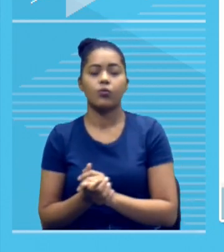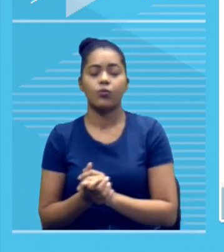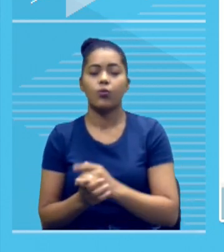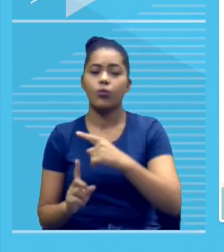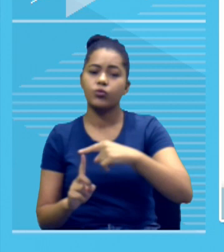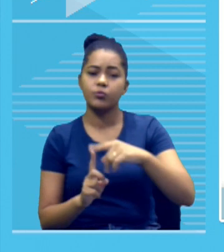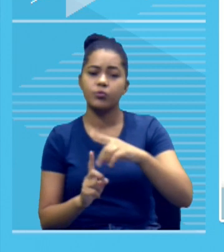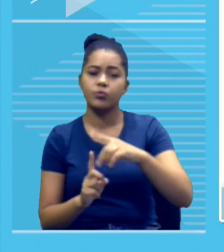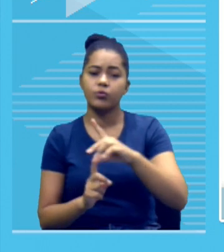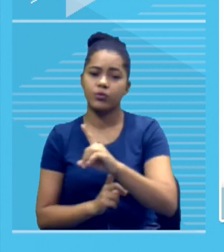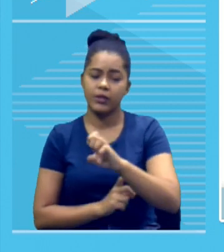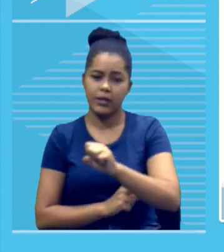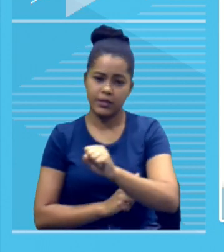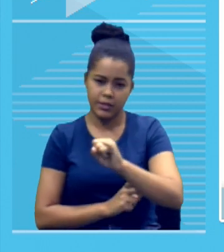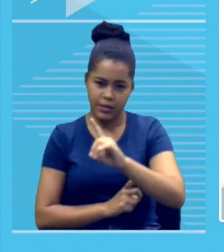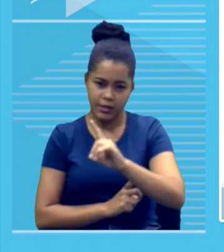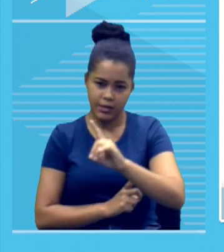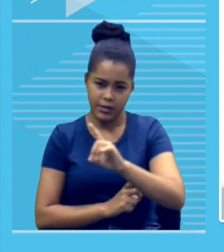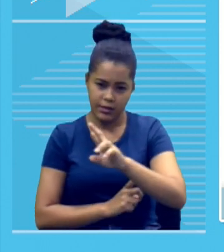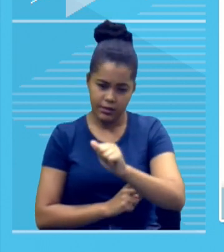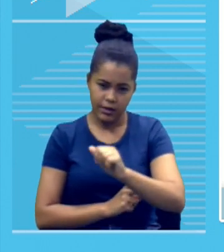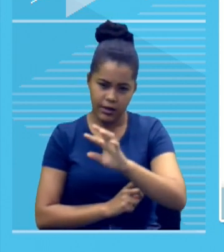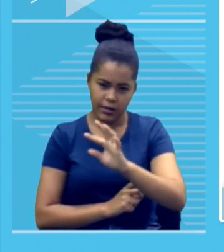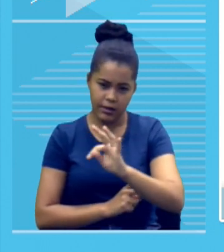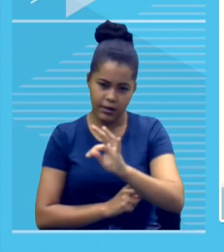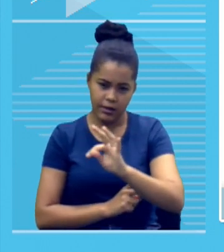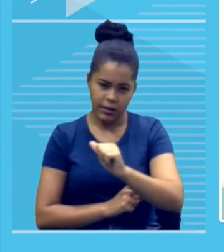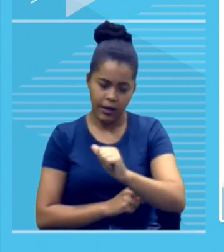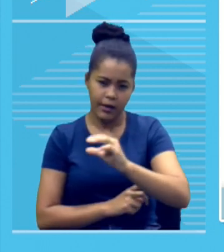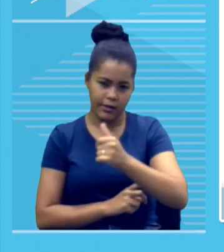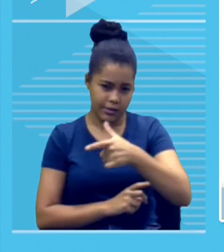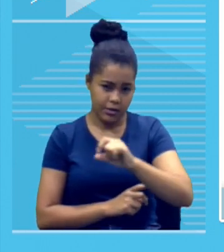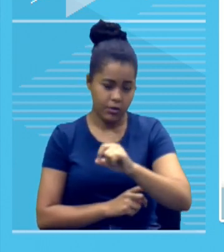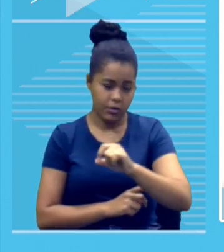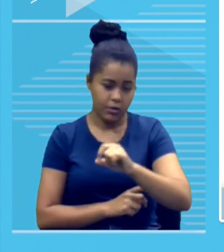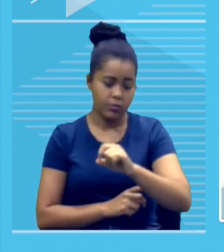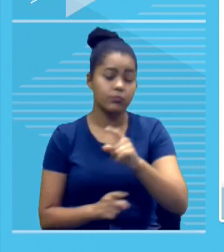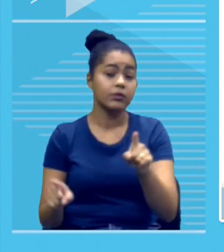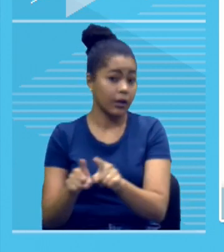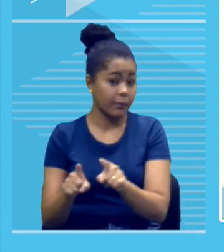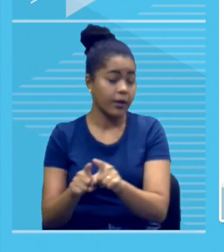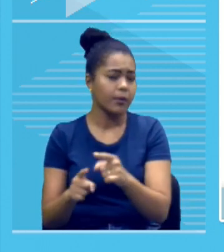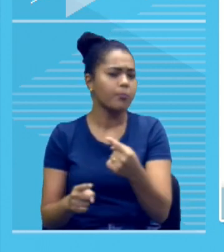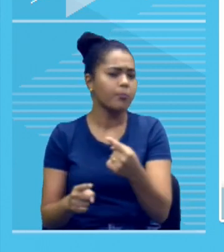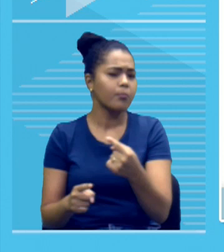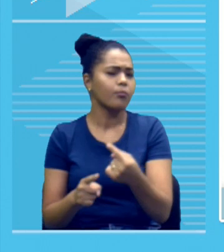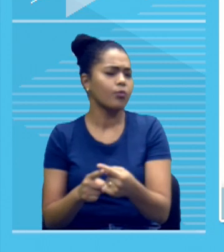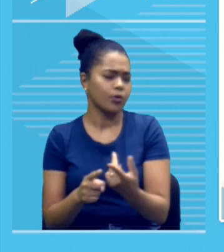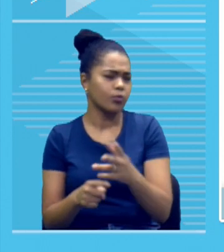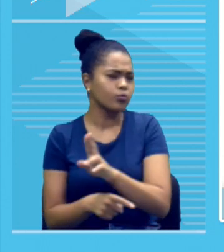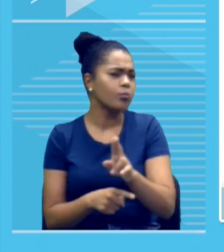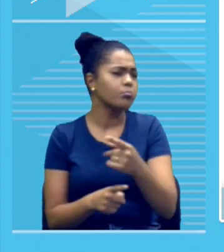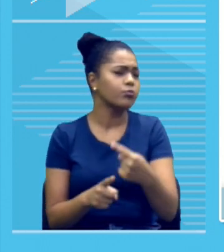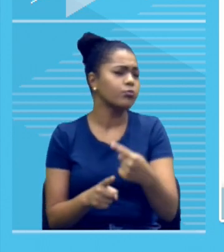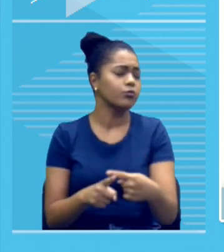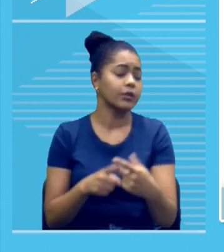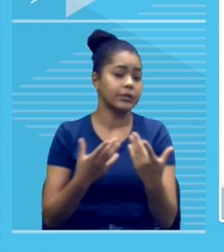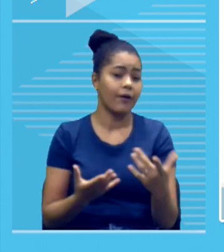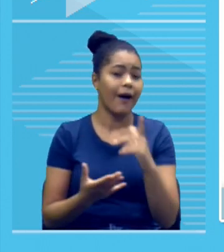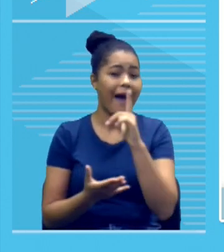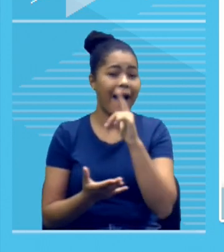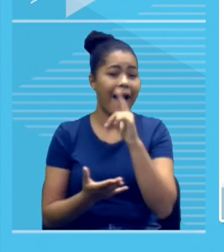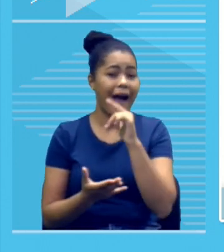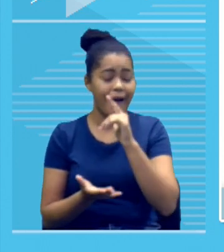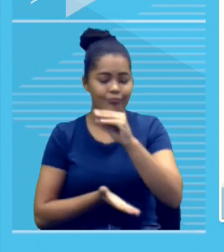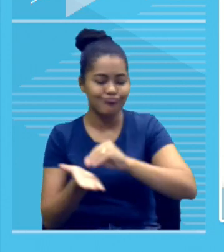molécula de água, certo? Então, na reação de eliminação, ocorre apenas saída de ligantes.